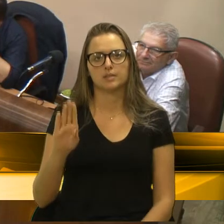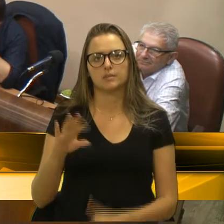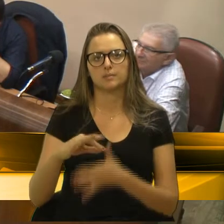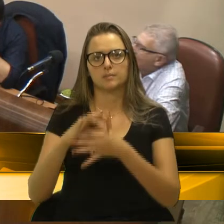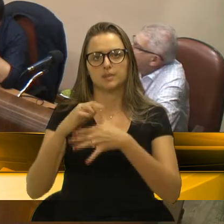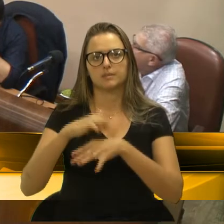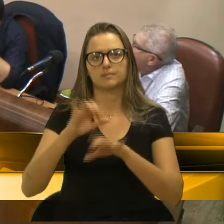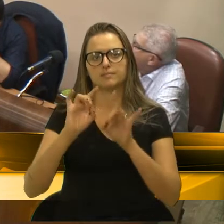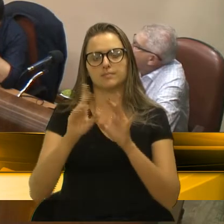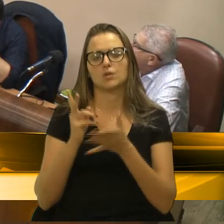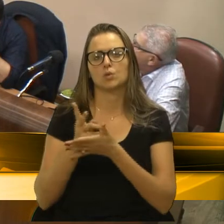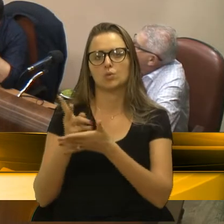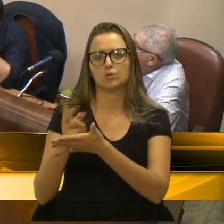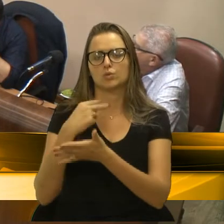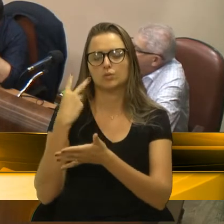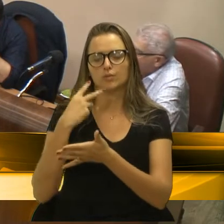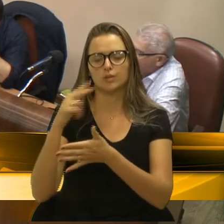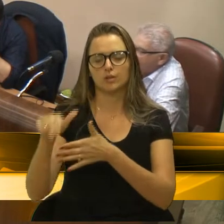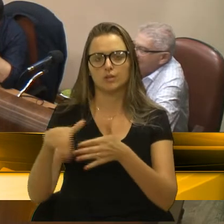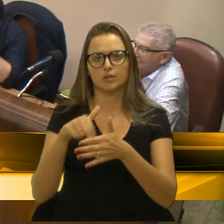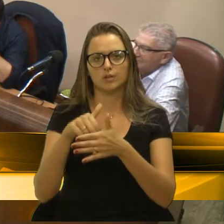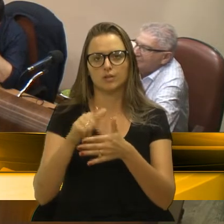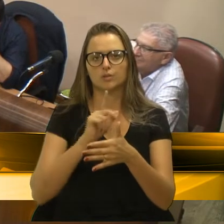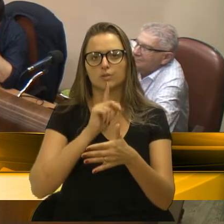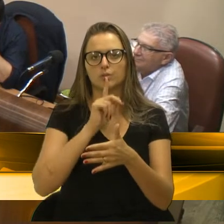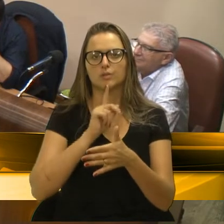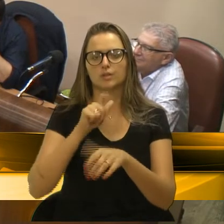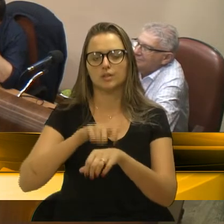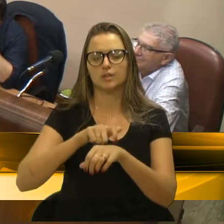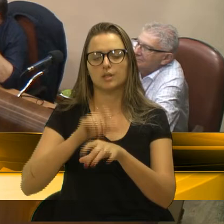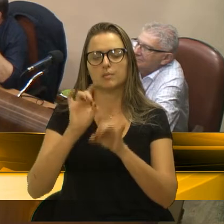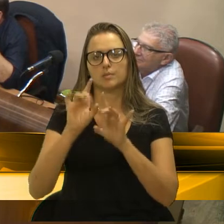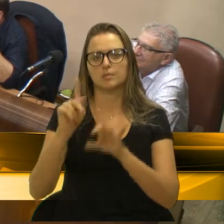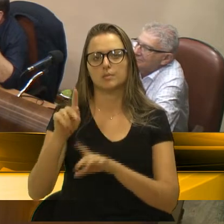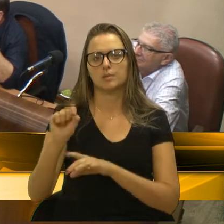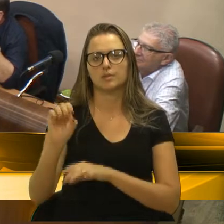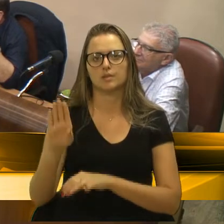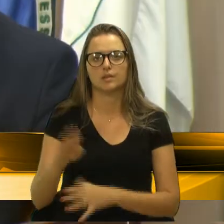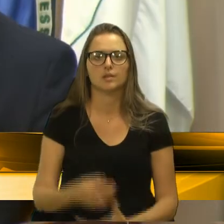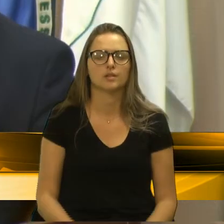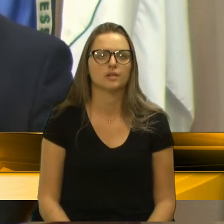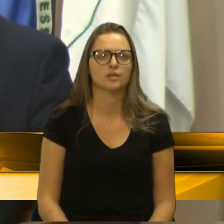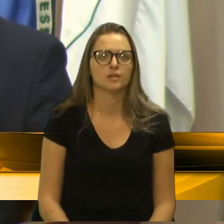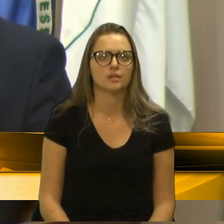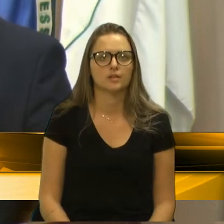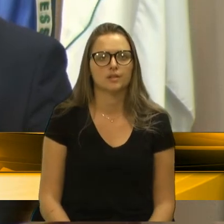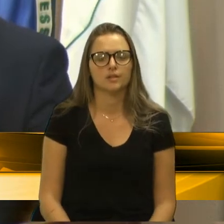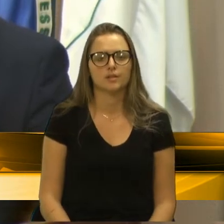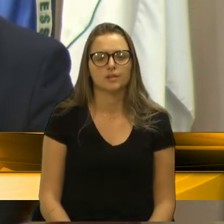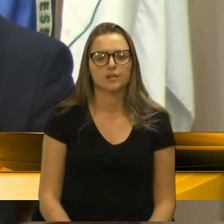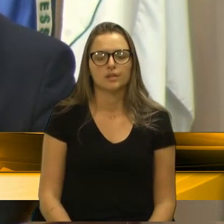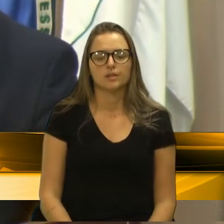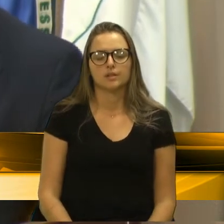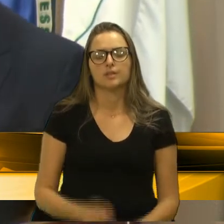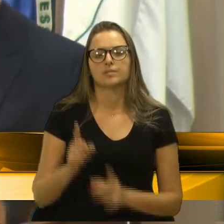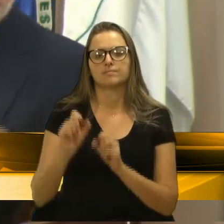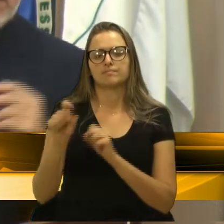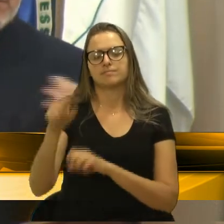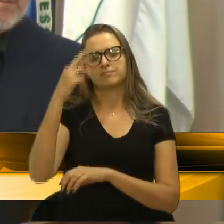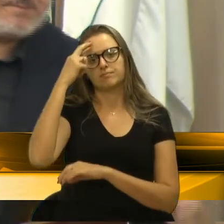PSB. Segue o vereador Alberto Meneguzzi em declaração de líder da bancada do PSB. Seu parte, vereador